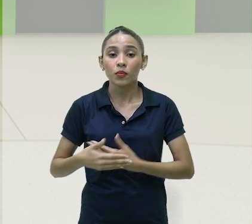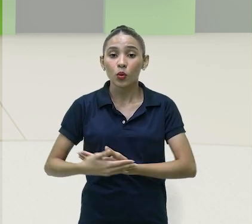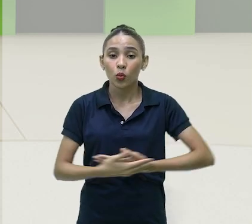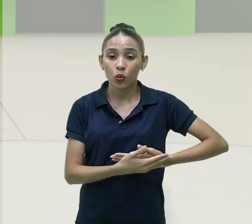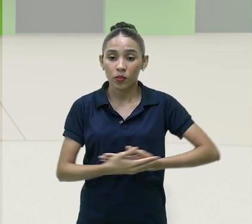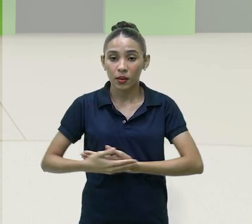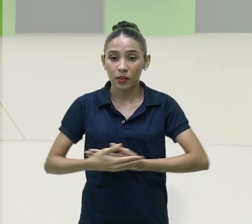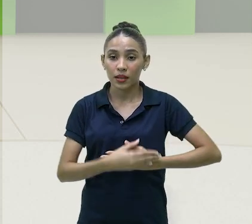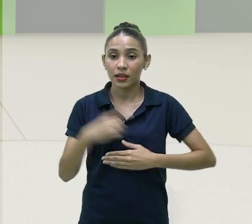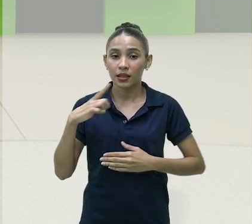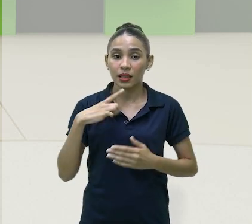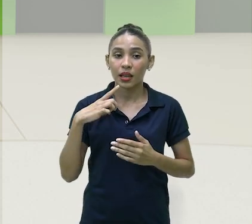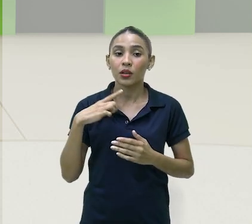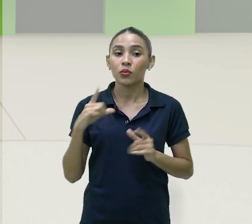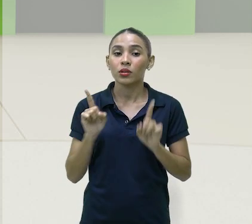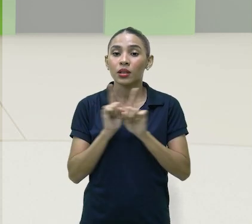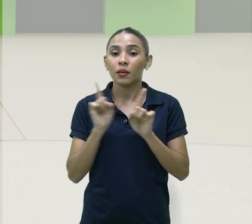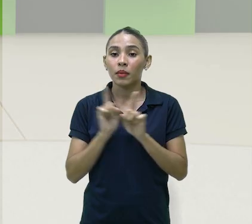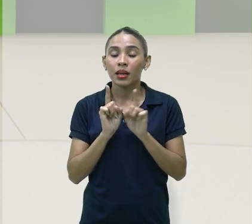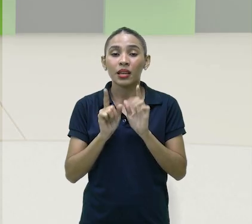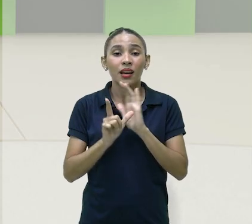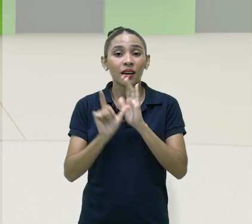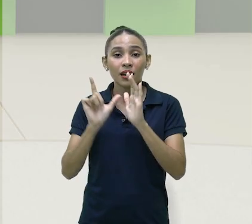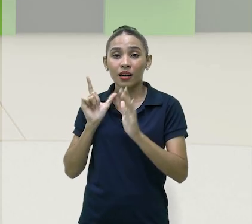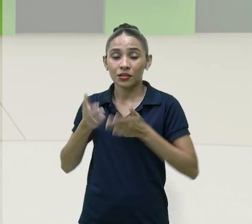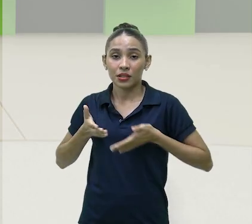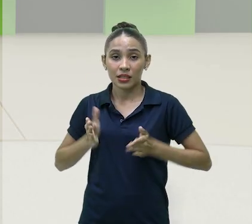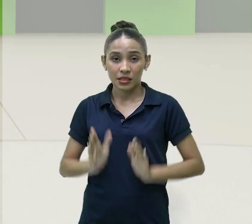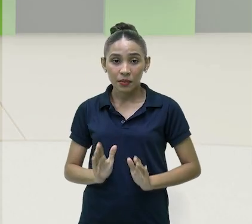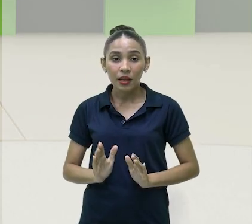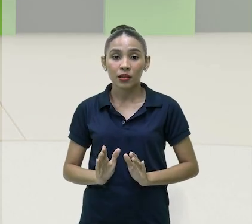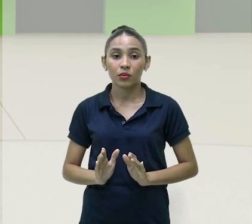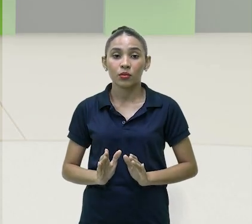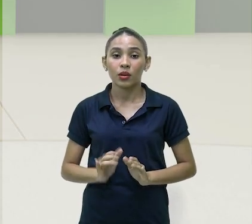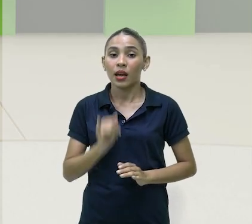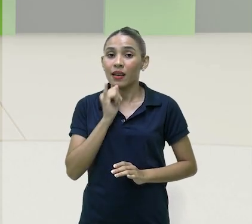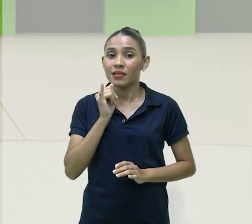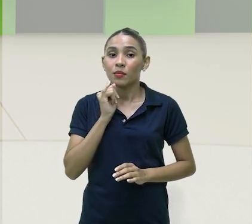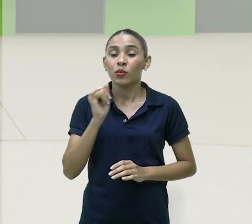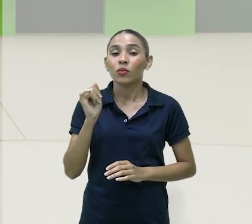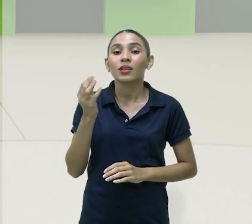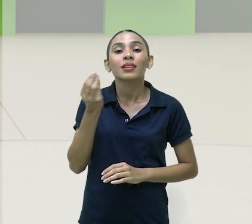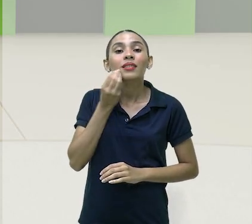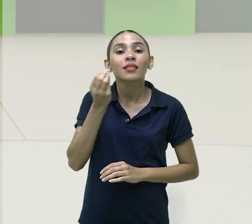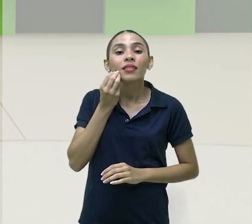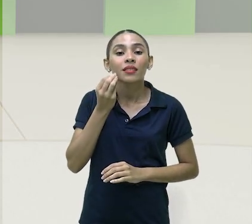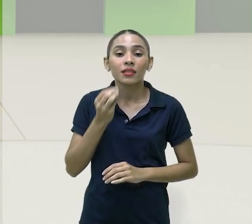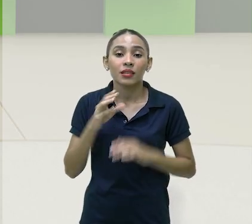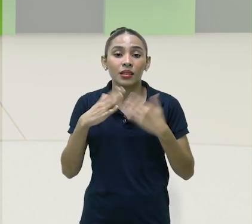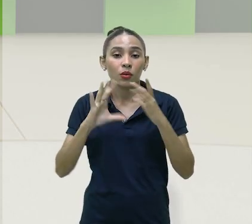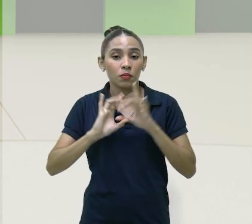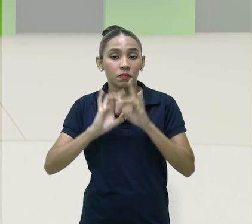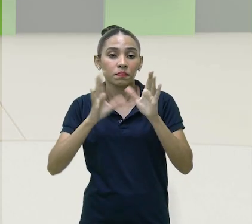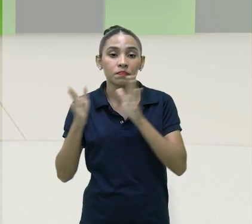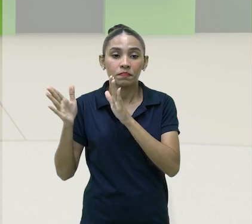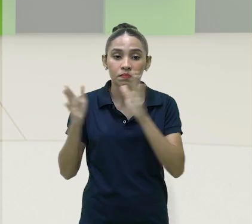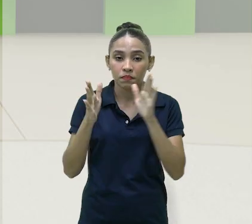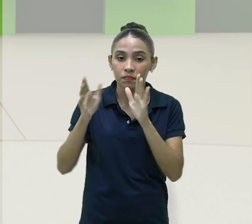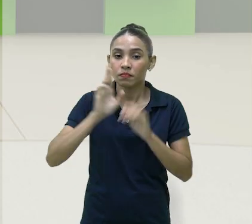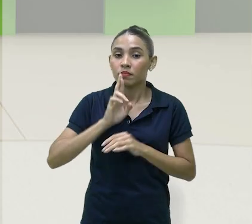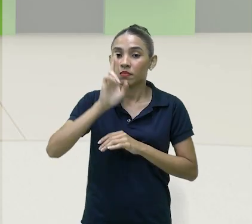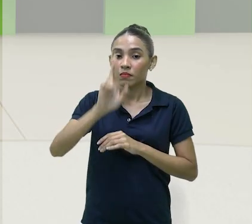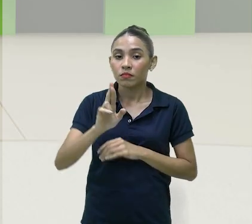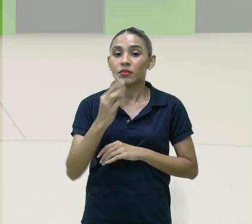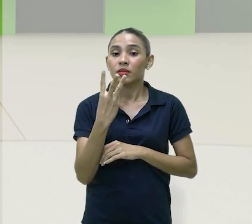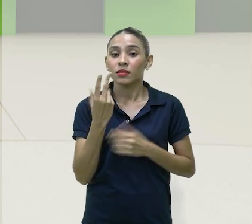bebês sejam submetidos a ele logo após o nascimento, a ele é o teste. O período para a liberação do resultado é